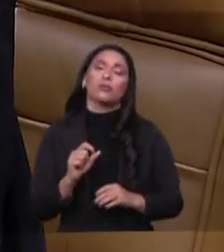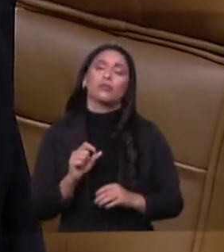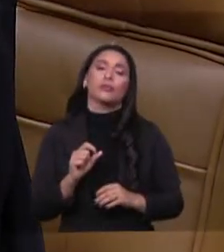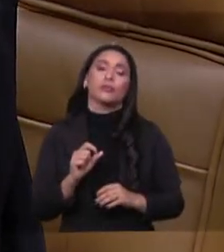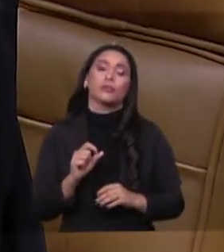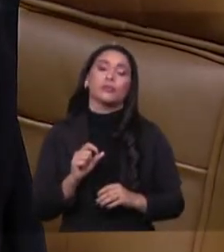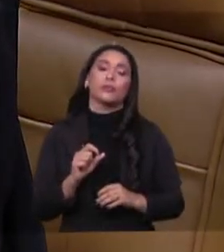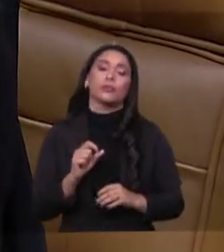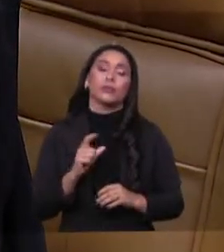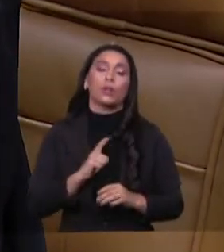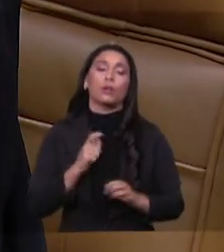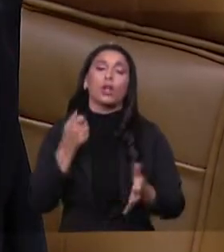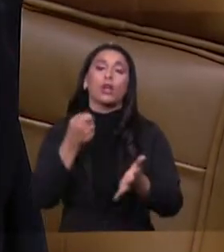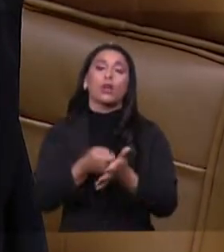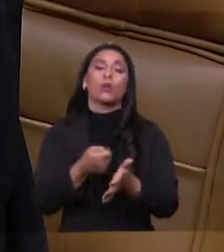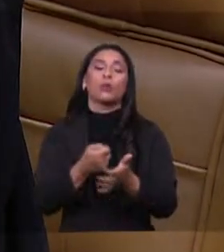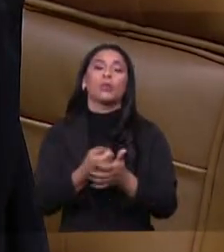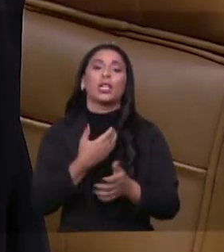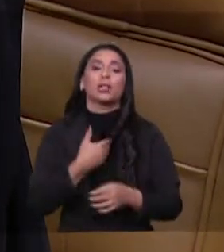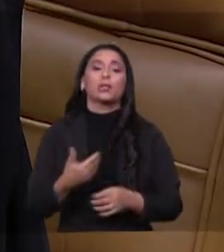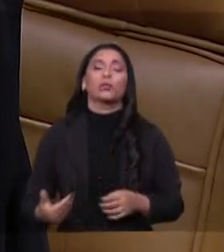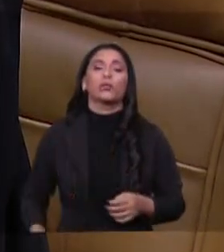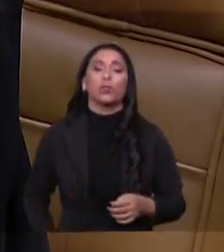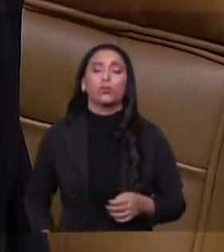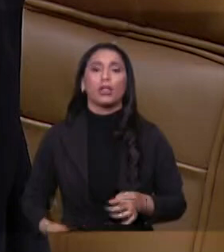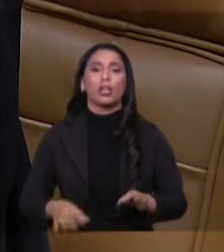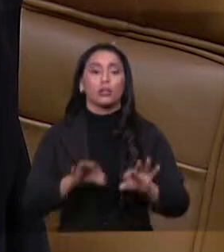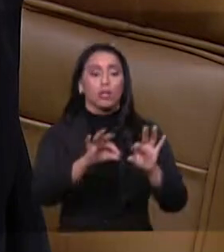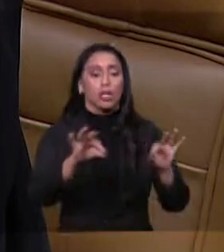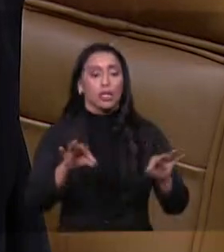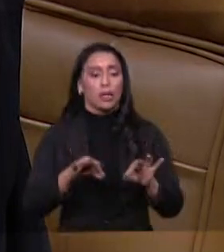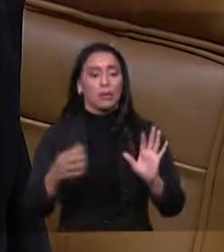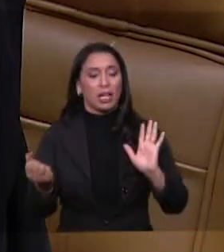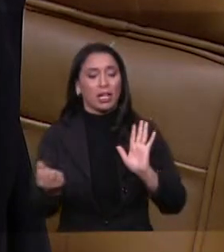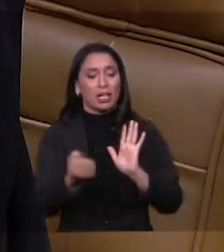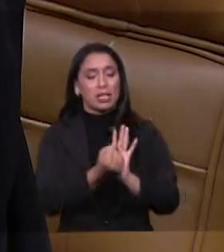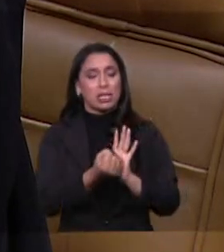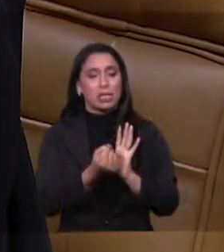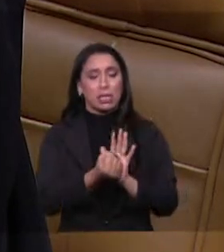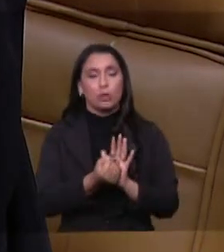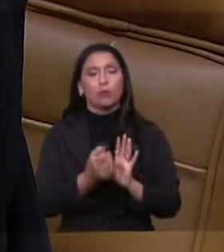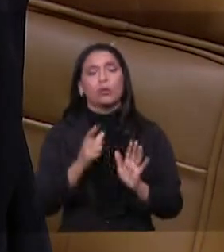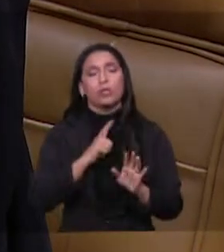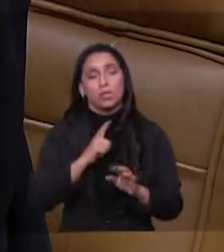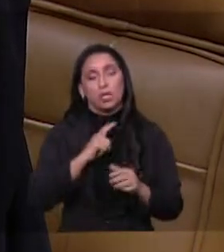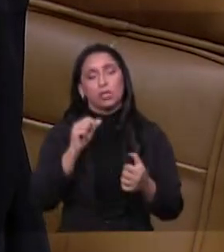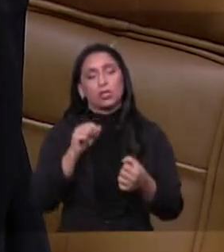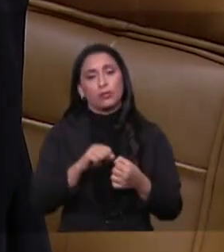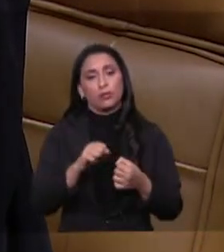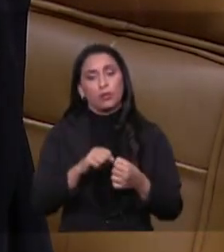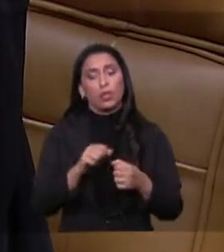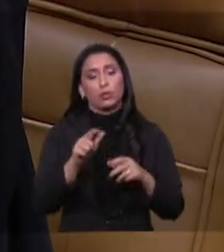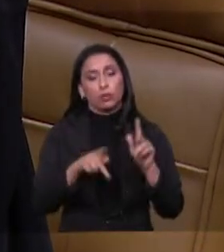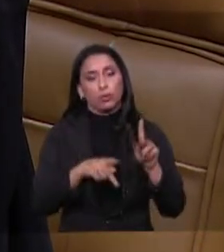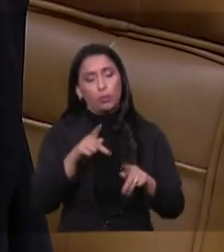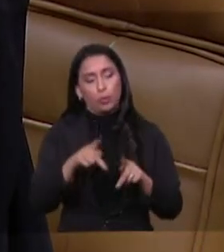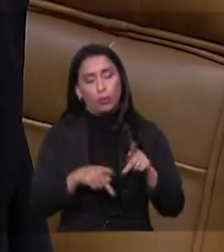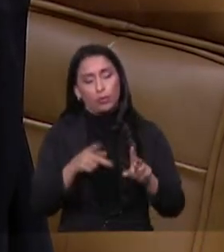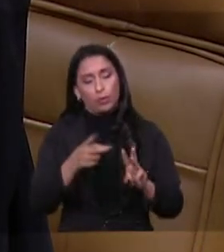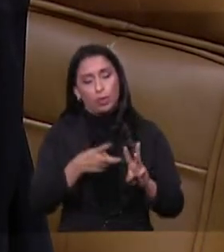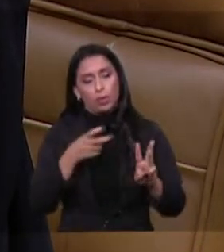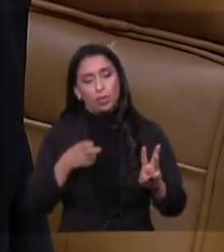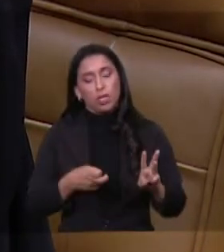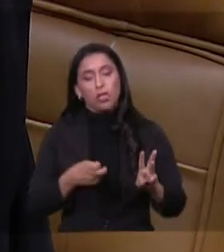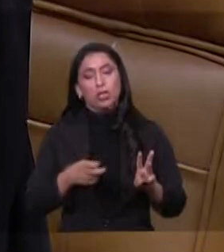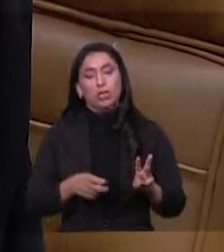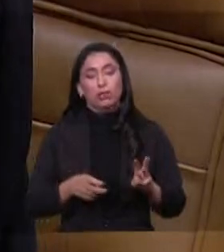Considerando-se, portanto, o dever do Estado de promover a célere demarcação de áreas originárias dos povos indígenas, os procedimentos administrativos judiciais